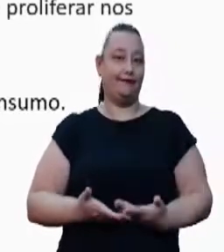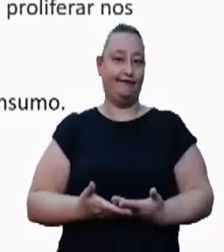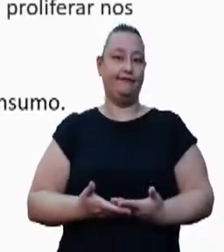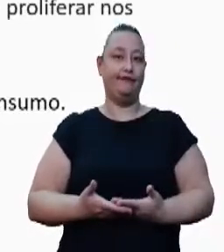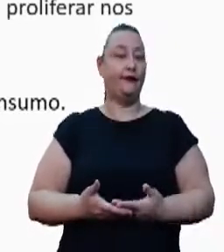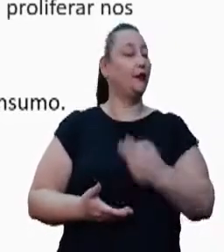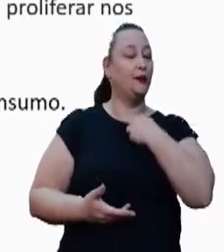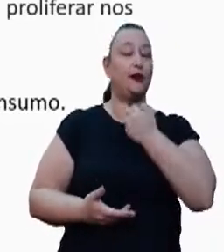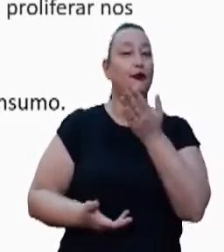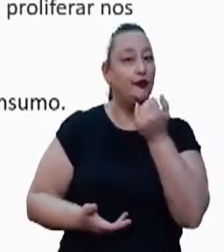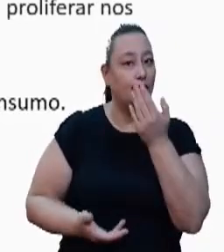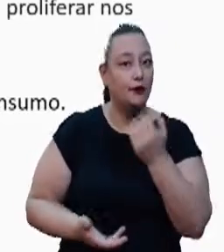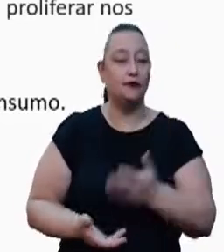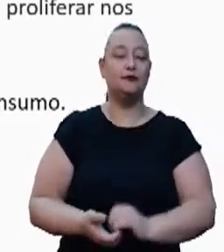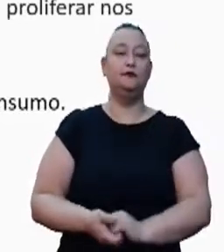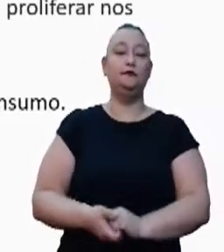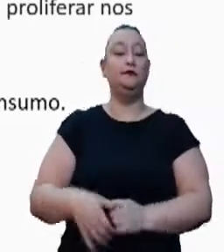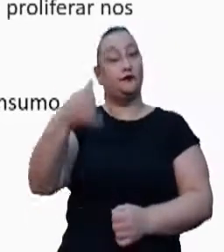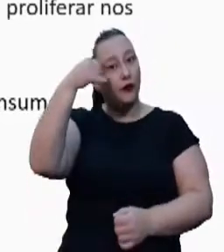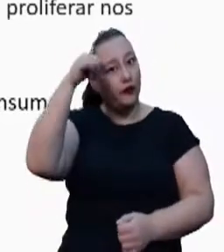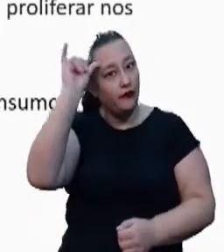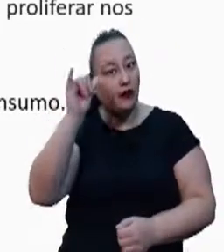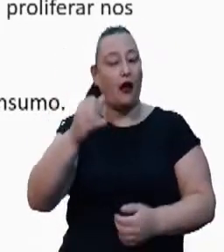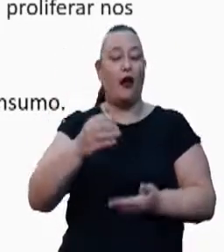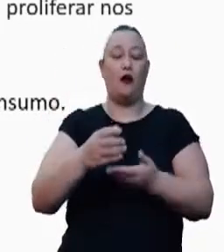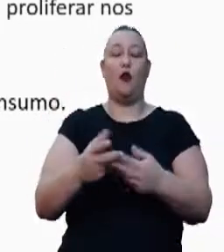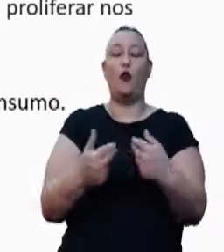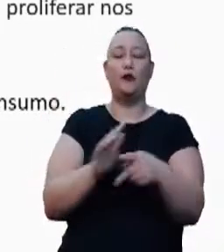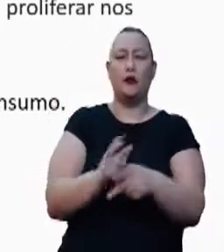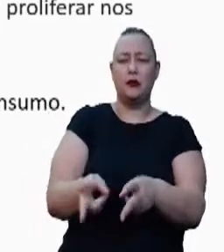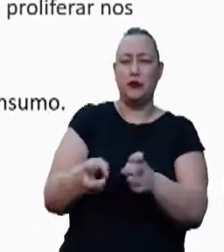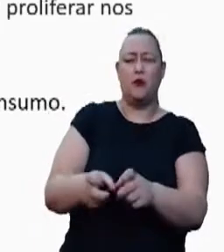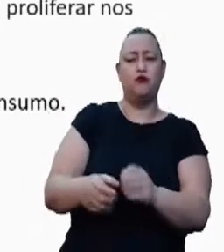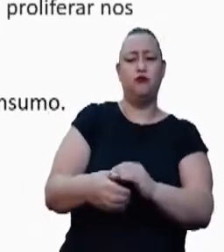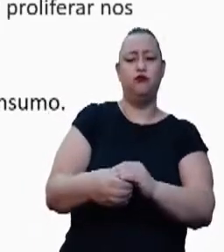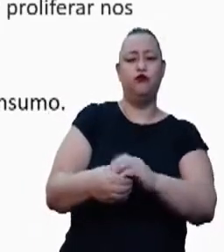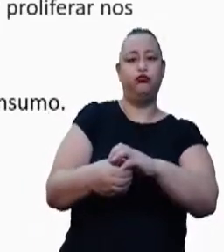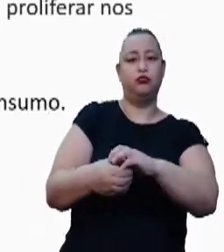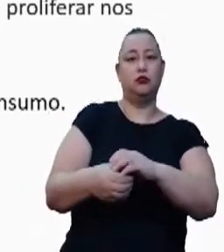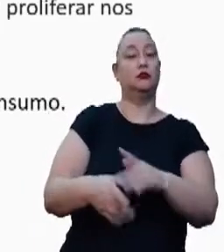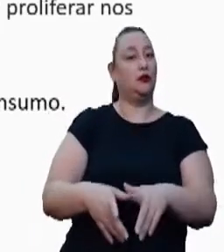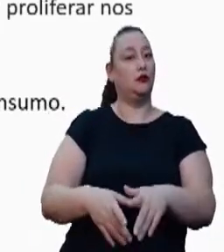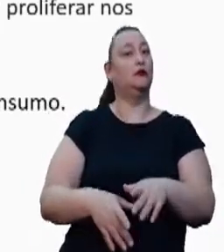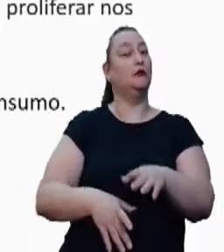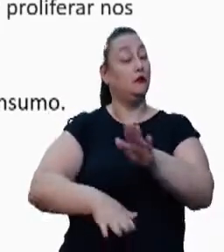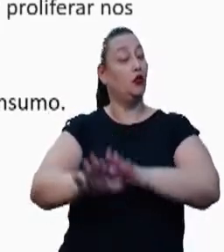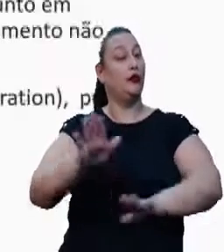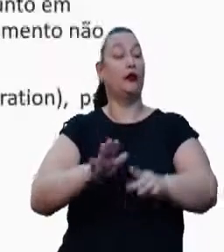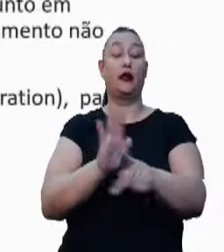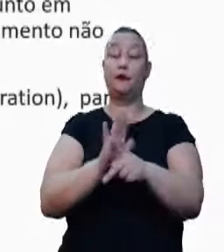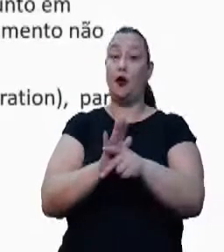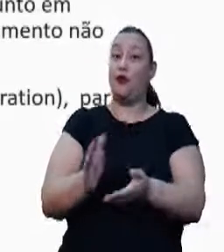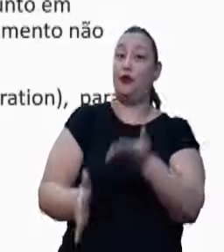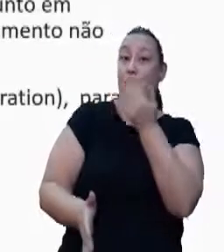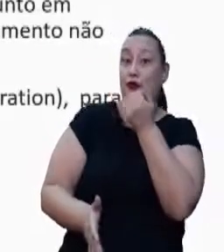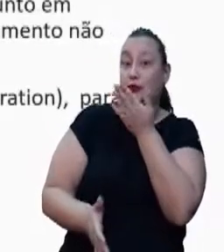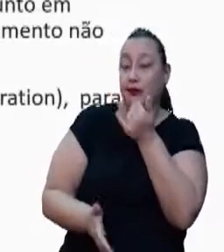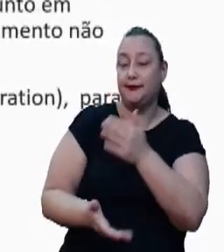para consumo. Então, isso é o botulismo clássico, o que a gente chama de botulismo alimentar.